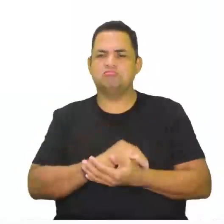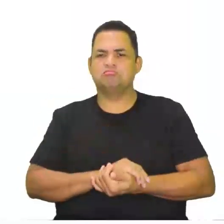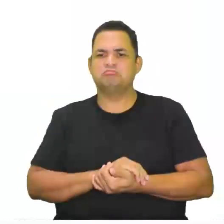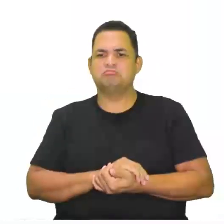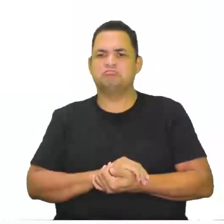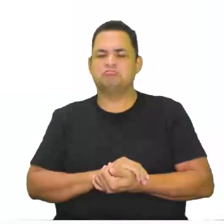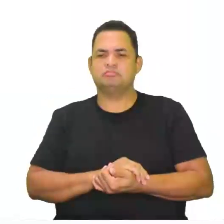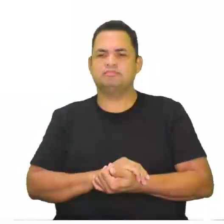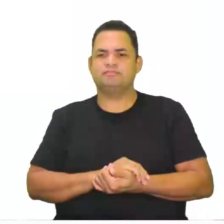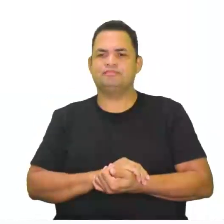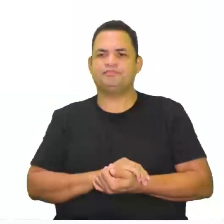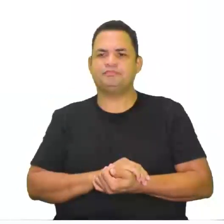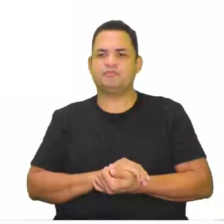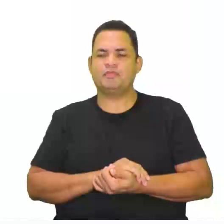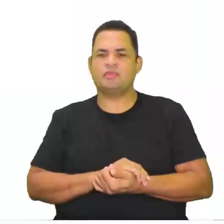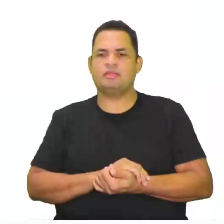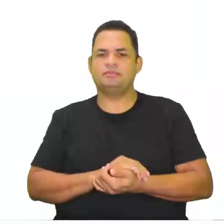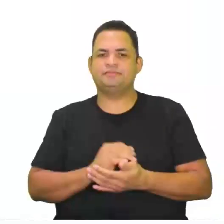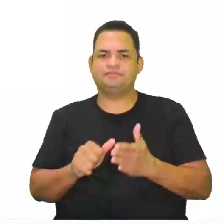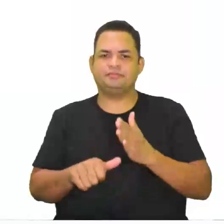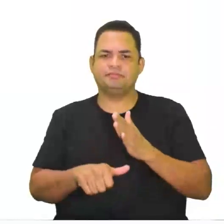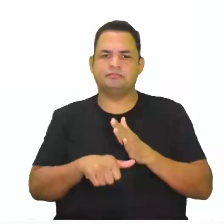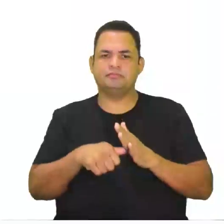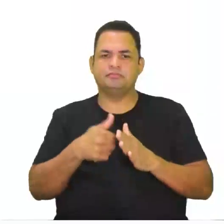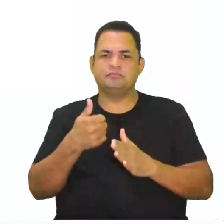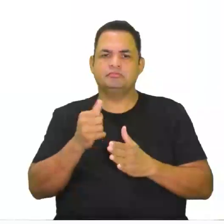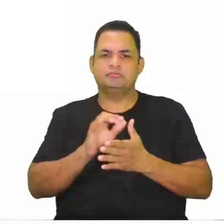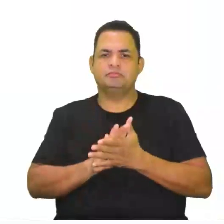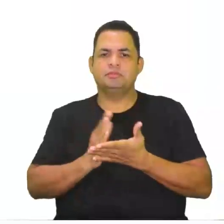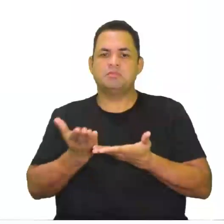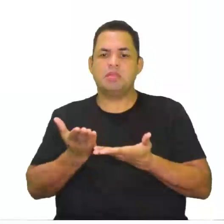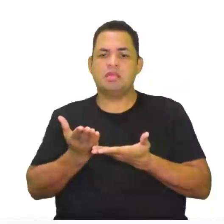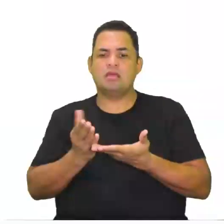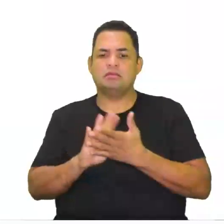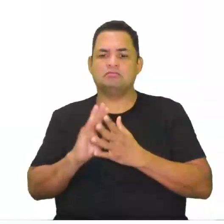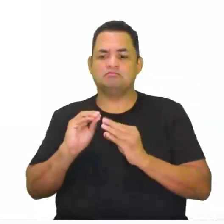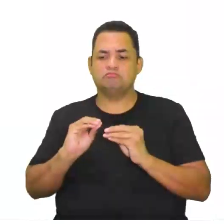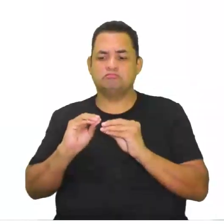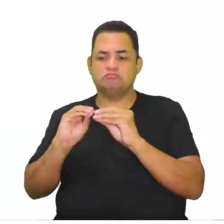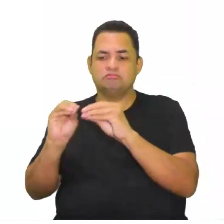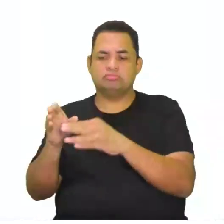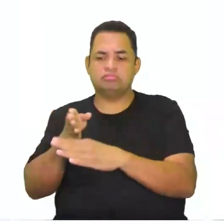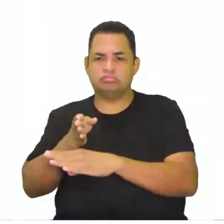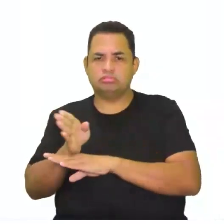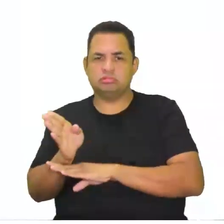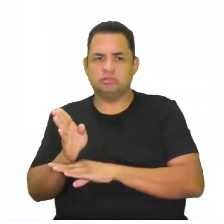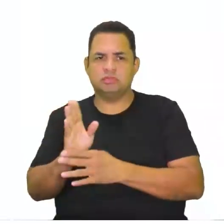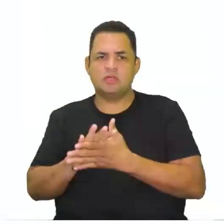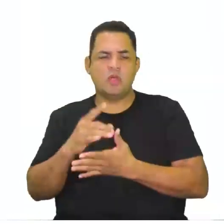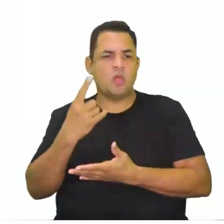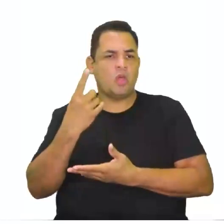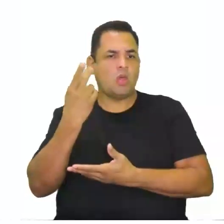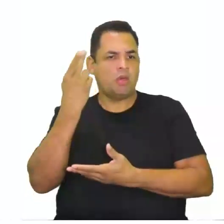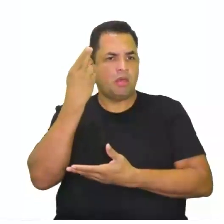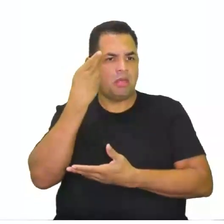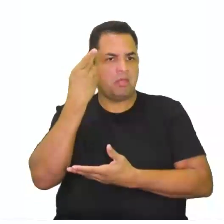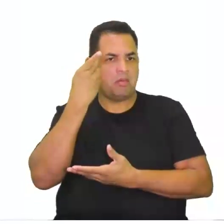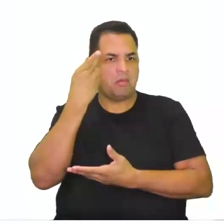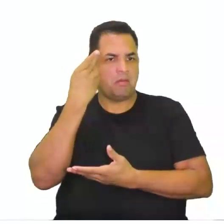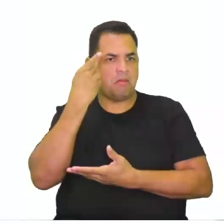mundo. Um dos primeiros destinos desse lixo, o mais comum, é